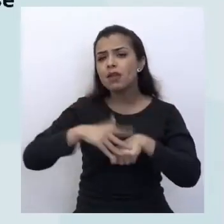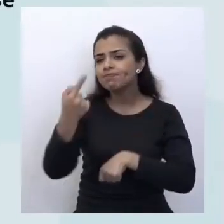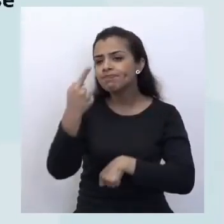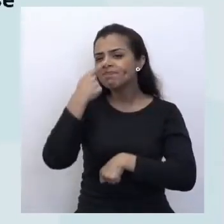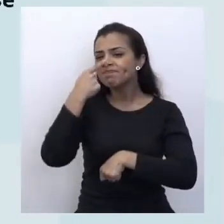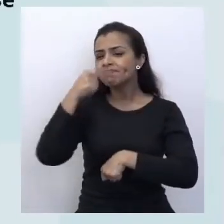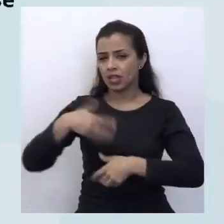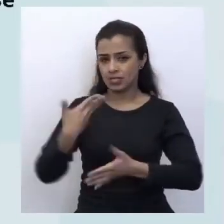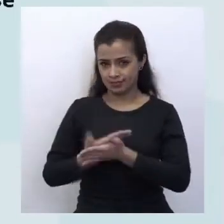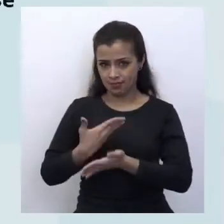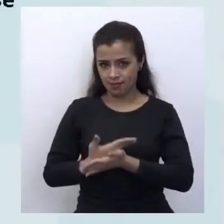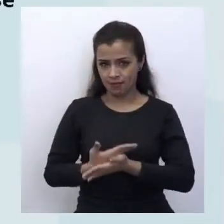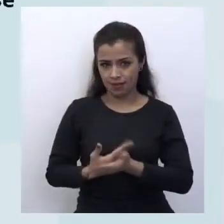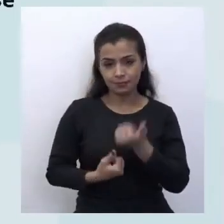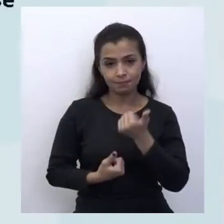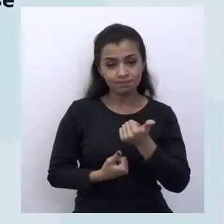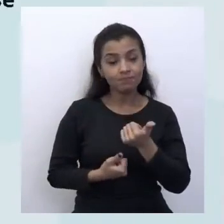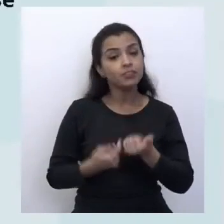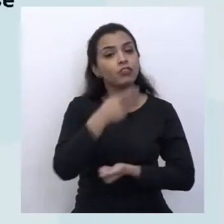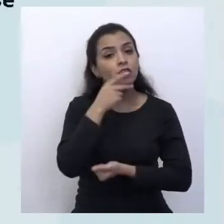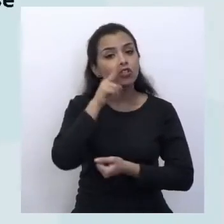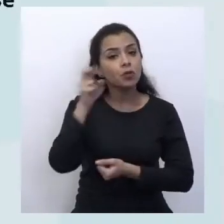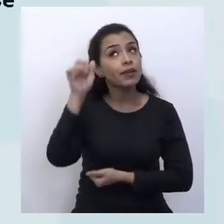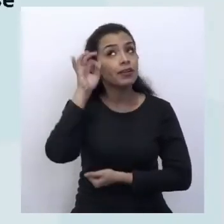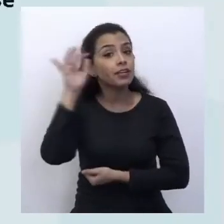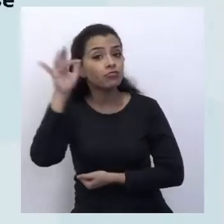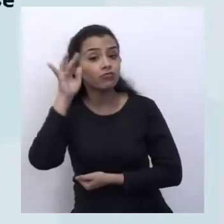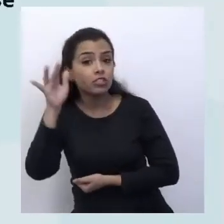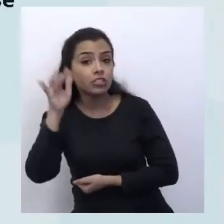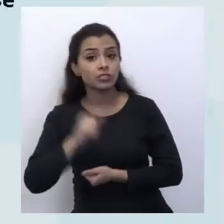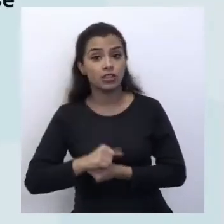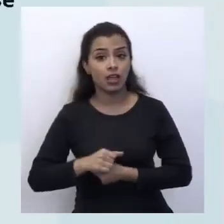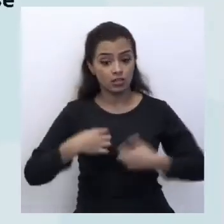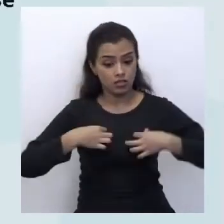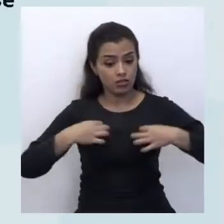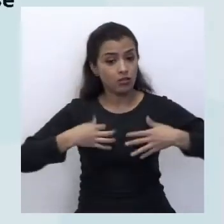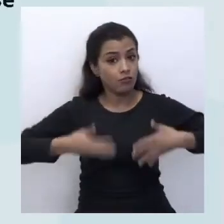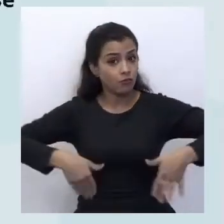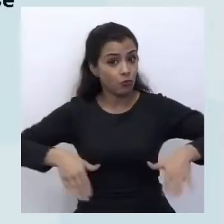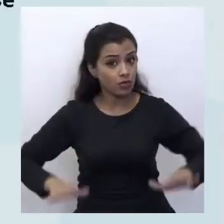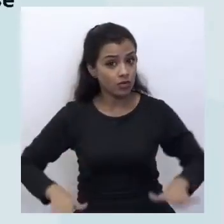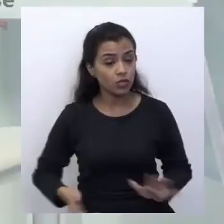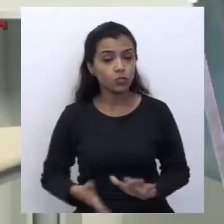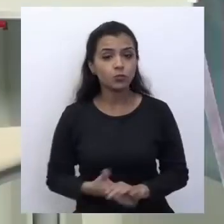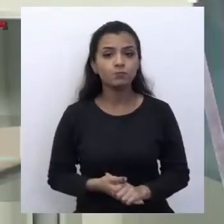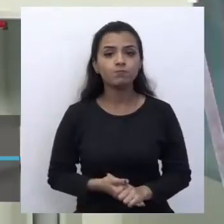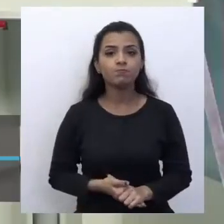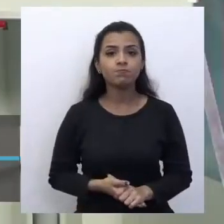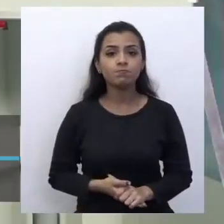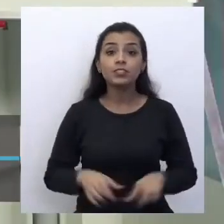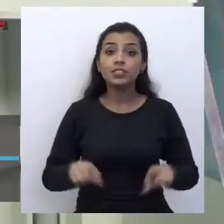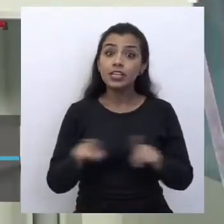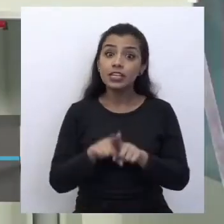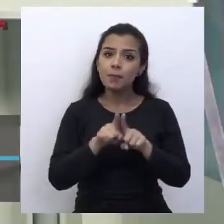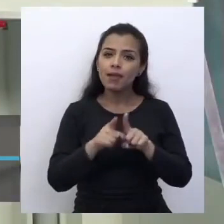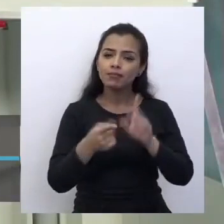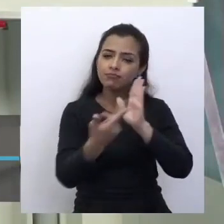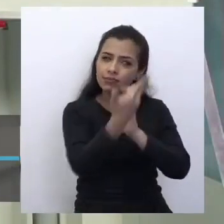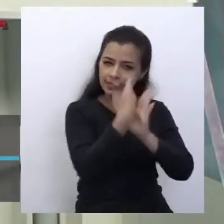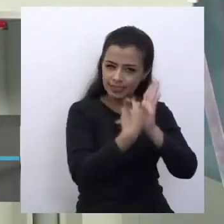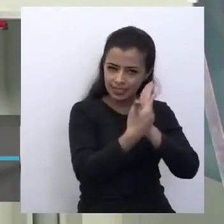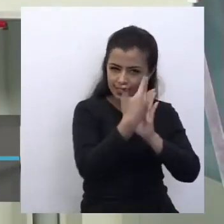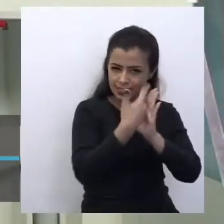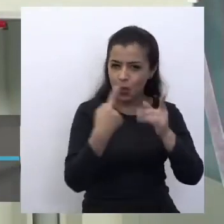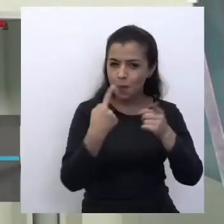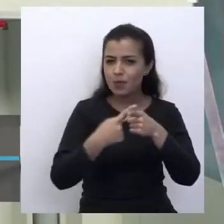A gente falou bastante sobre criatividade, eu vi vocês falando muito sobre figurino. E dessa vez, turma, eu coloquei desenho, porque muitos de vocês